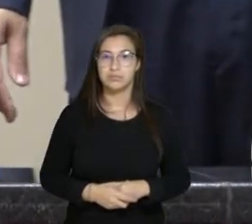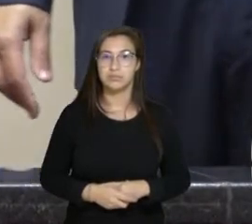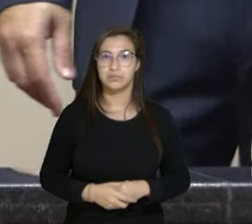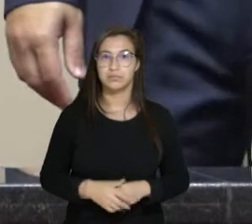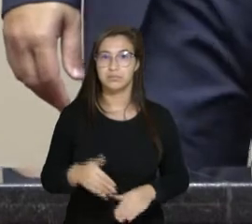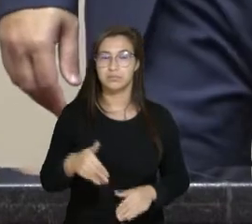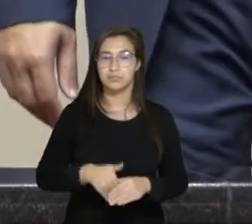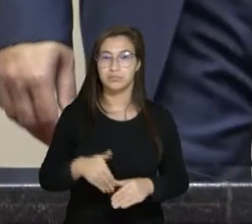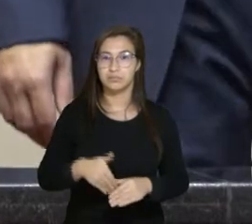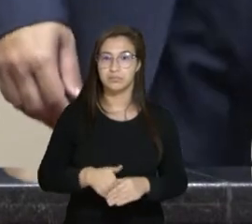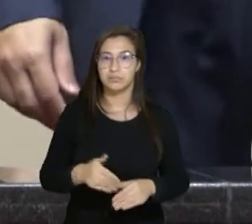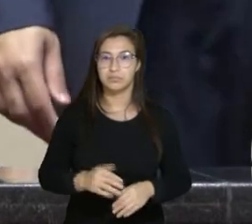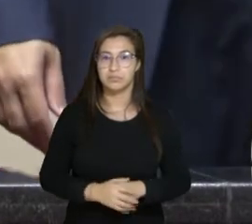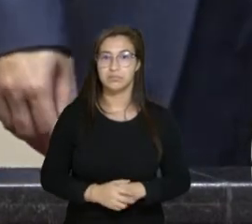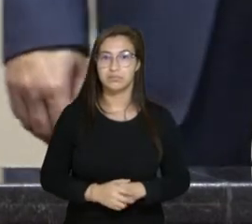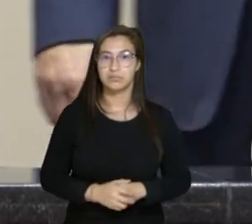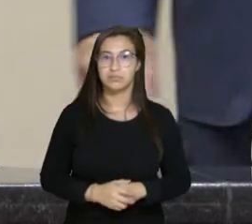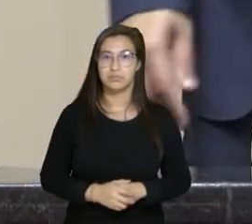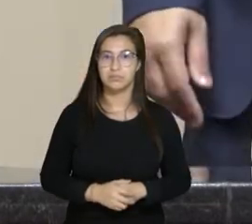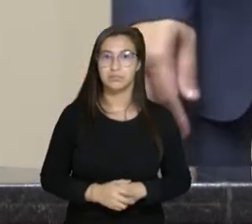e em votação